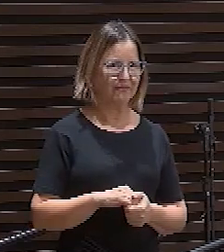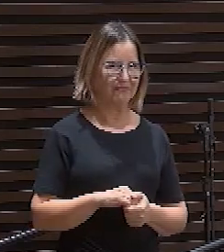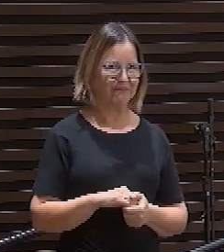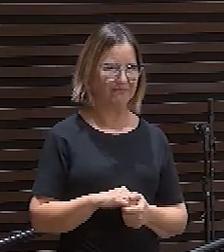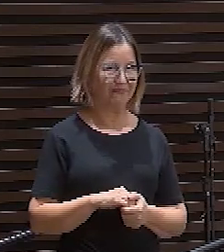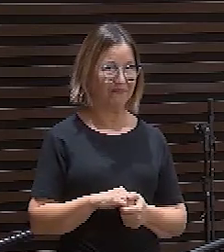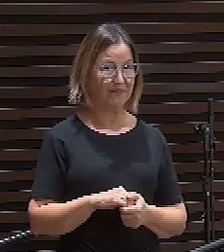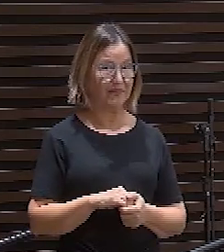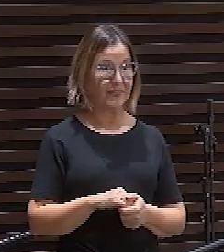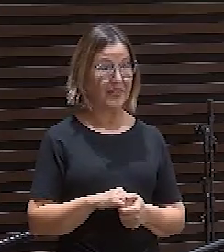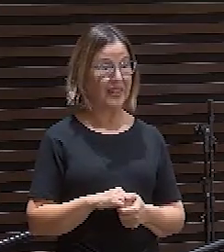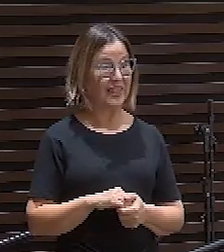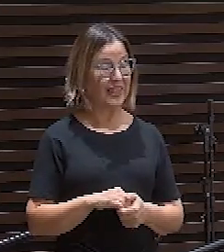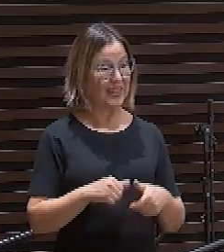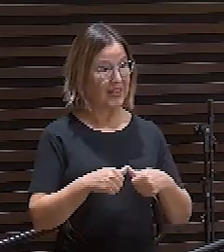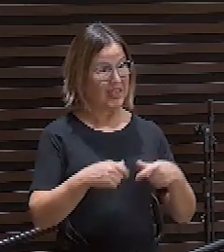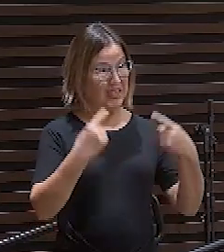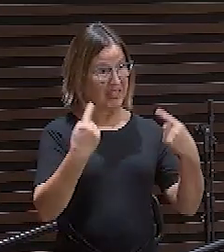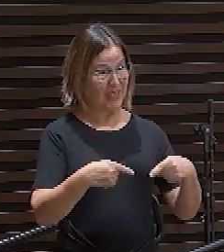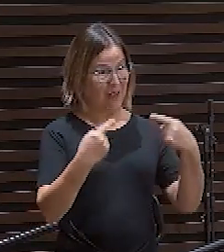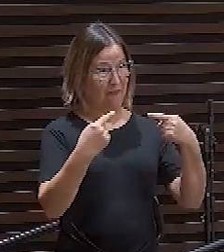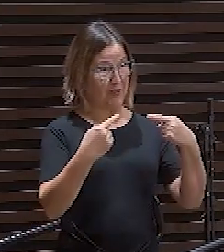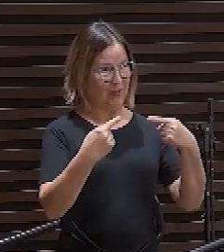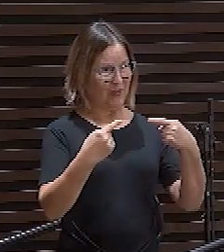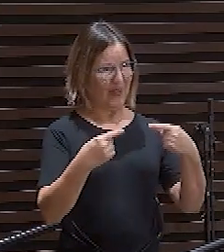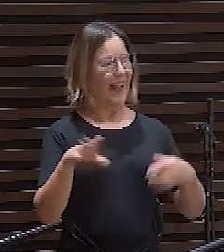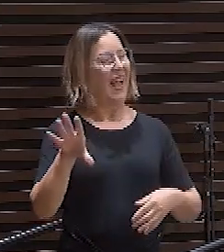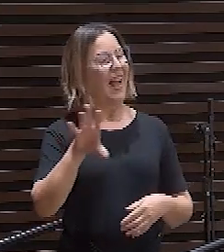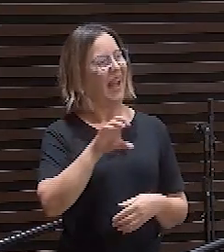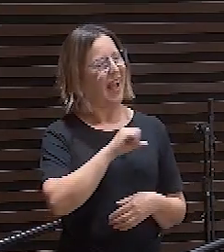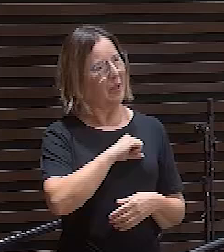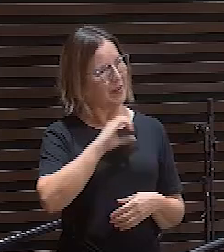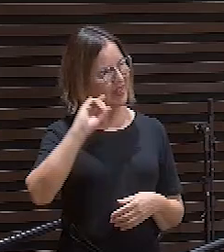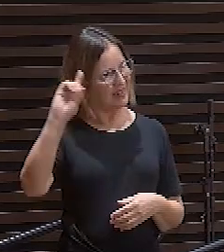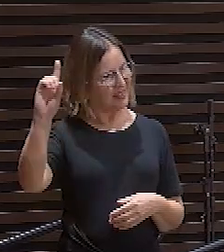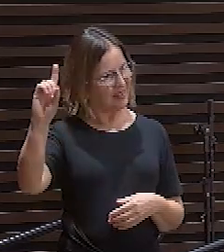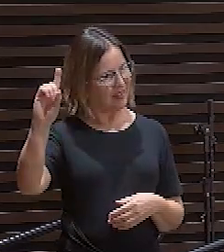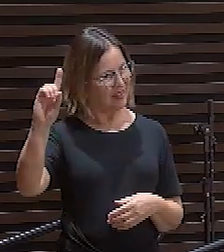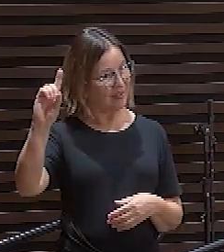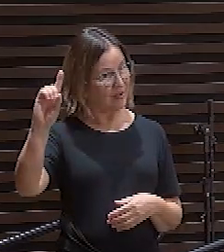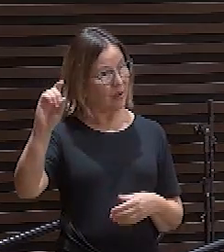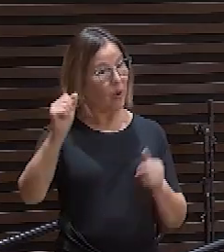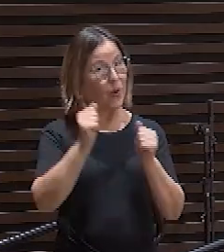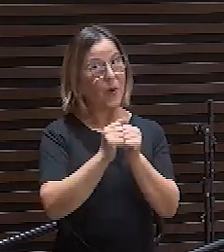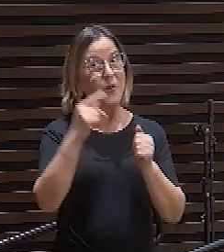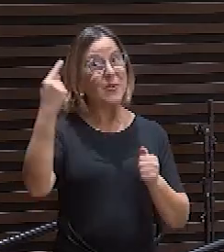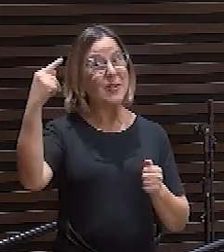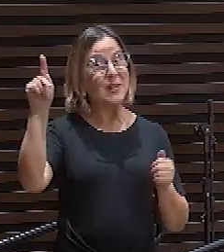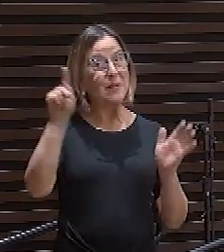Então esse desafio é o desafio de amar a Deus com o amor dele mesmo.